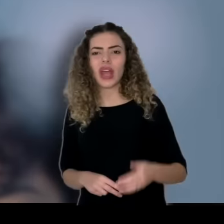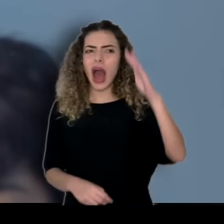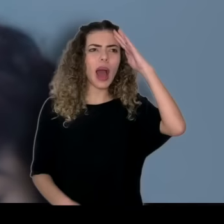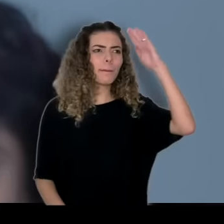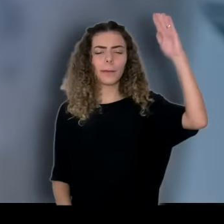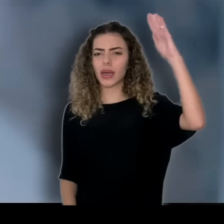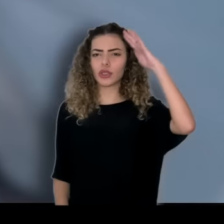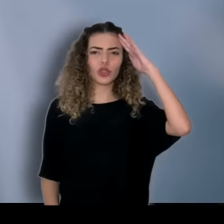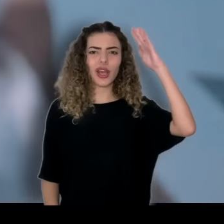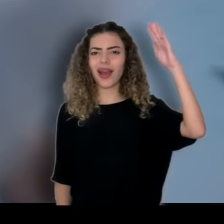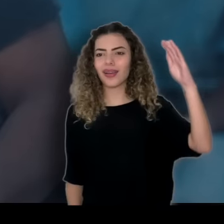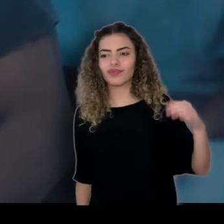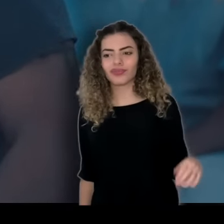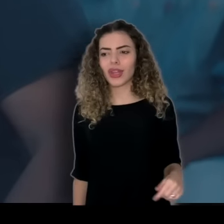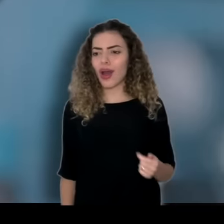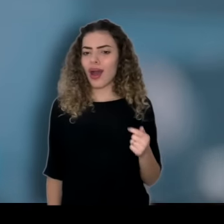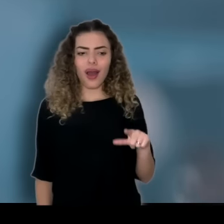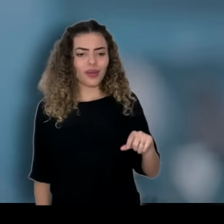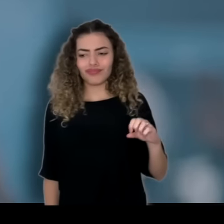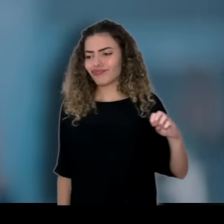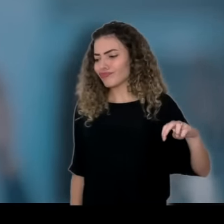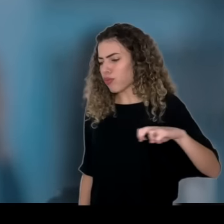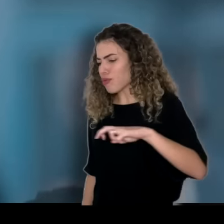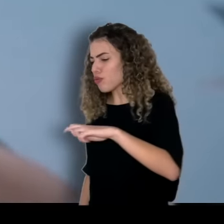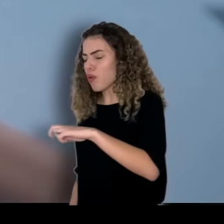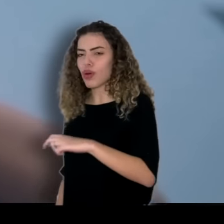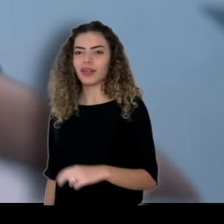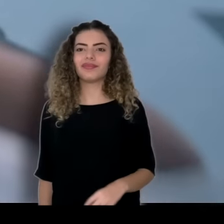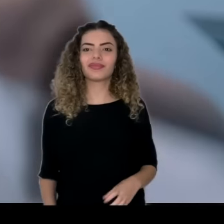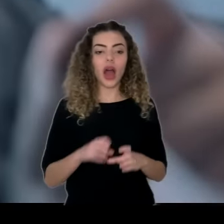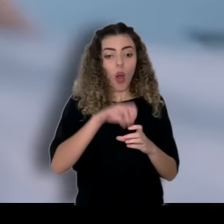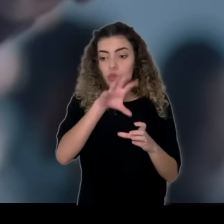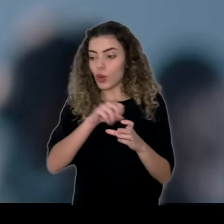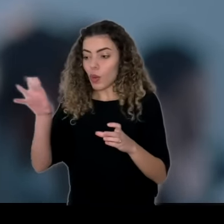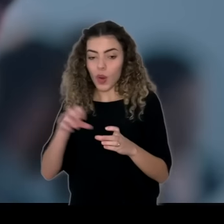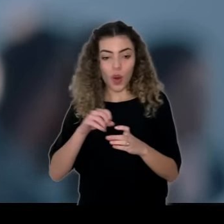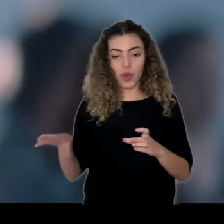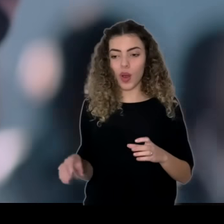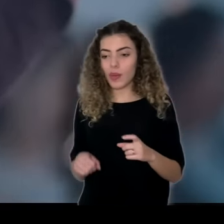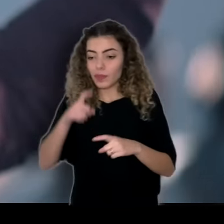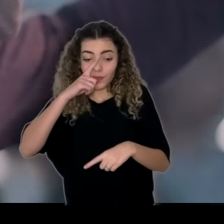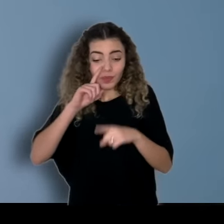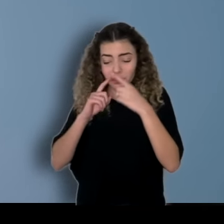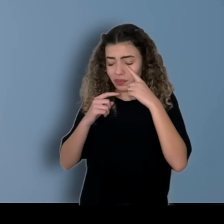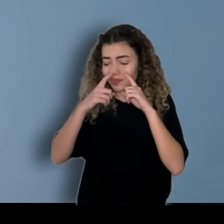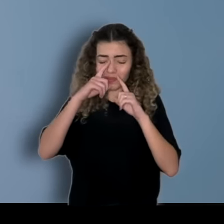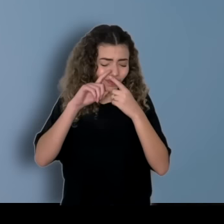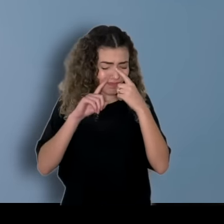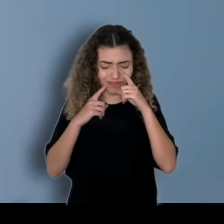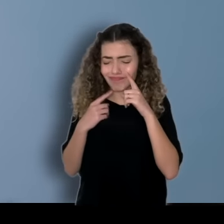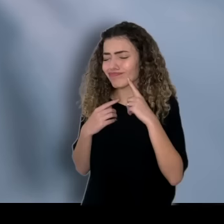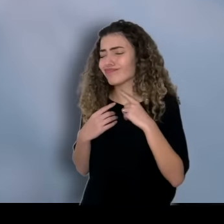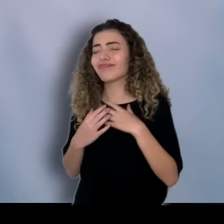baixava, papel ele jogava Quando alguém corria, papel ele jogava A lágrima no rosto dele até